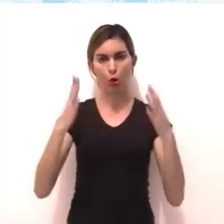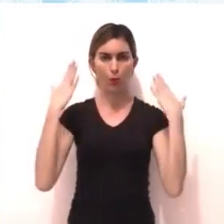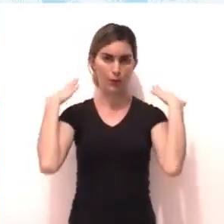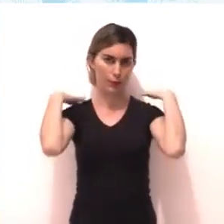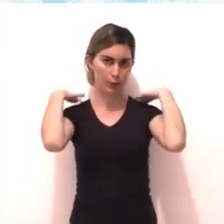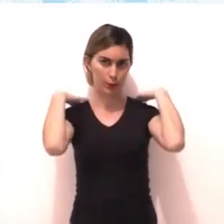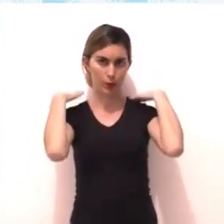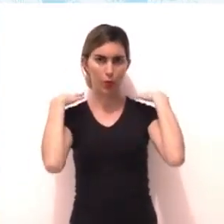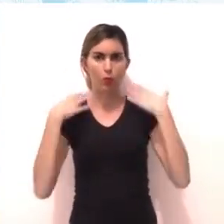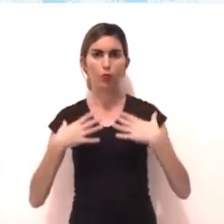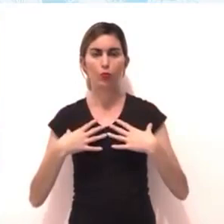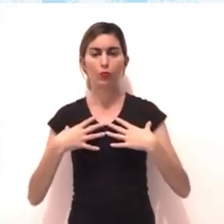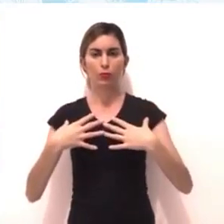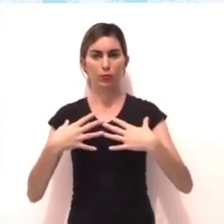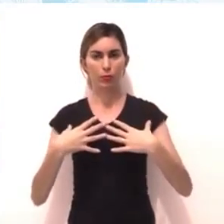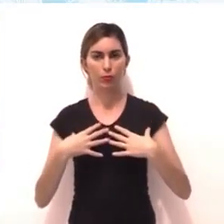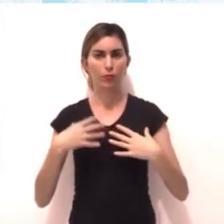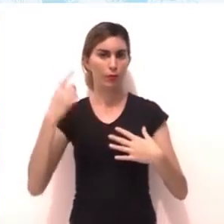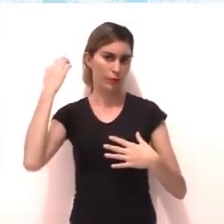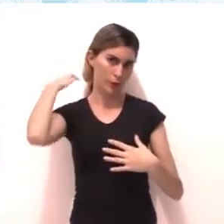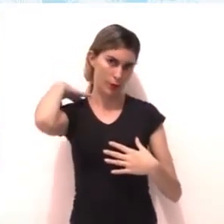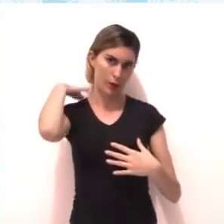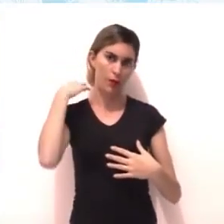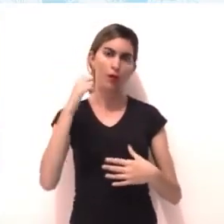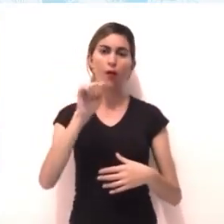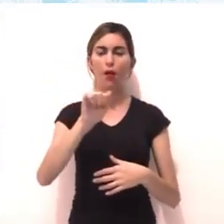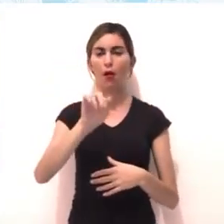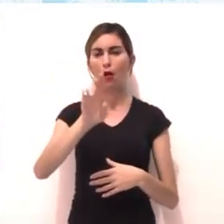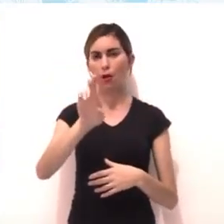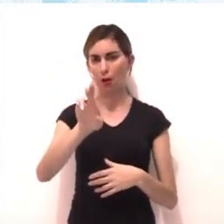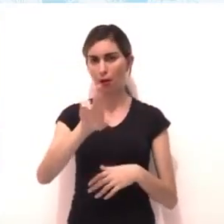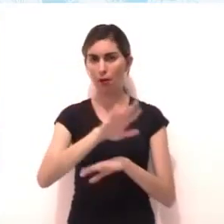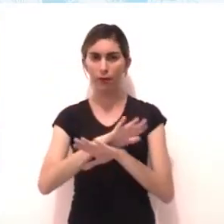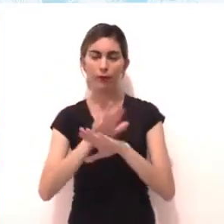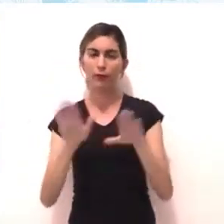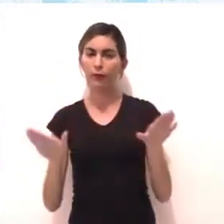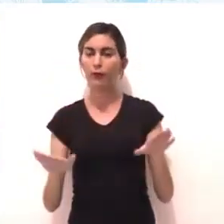Muita gente acha que respirar só é o ato de